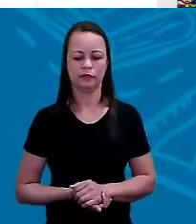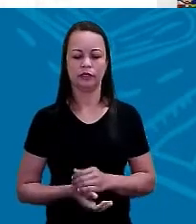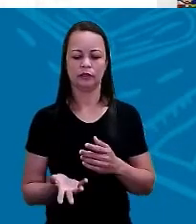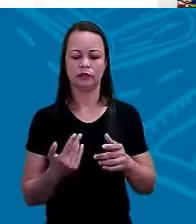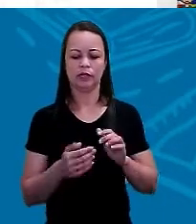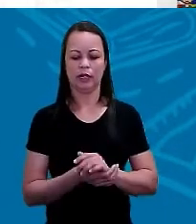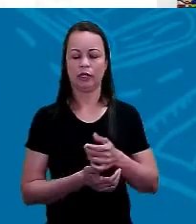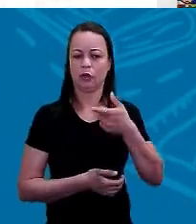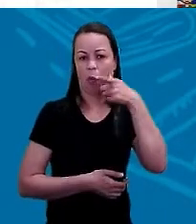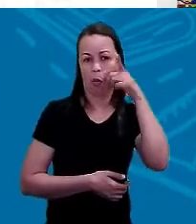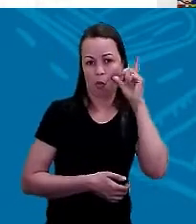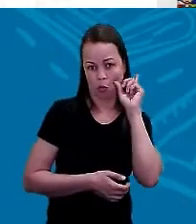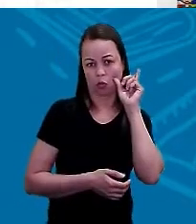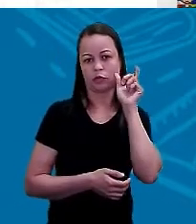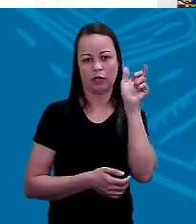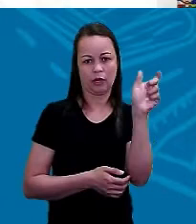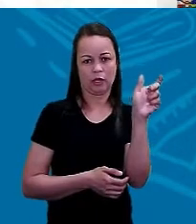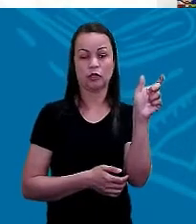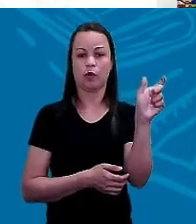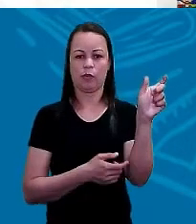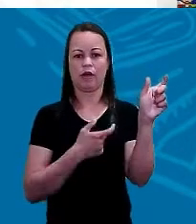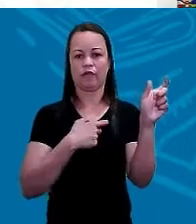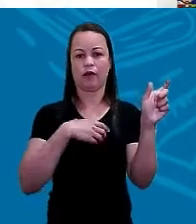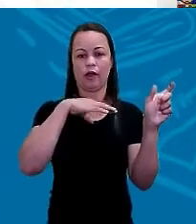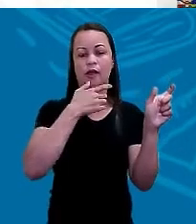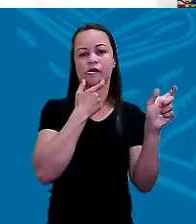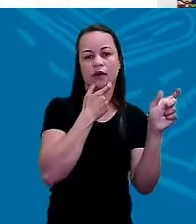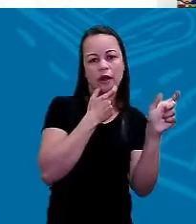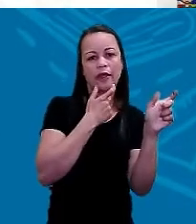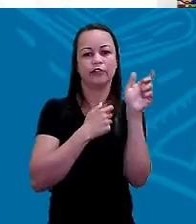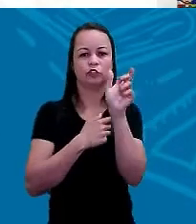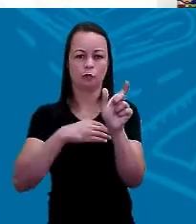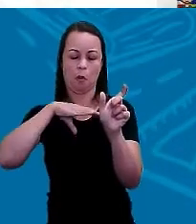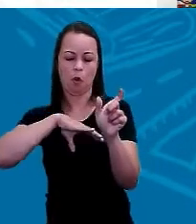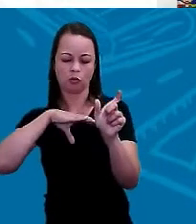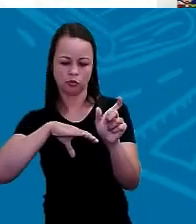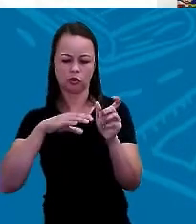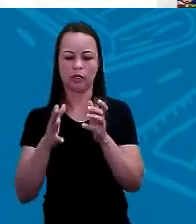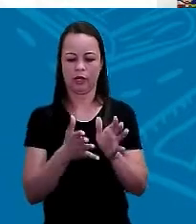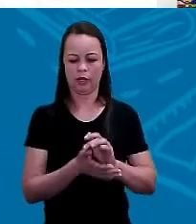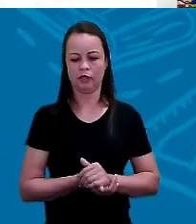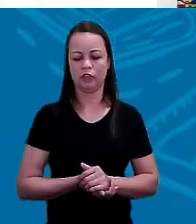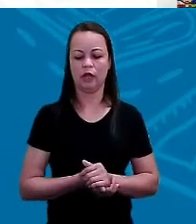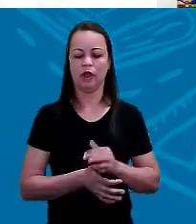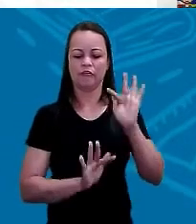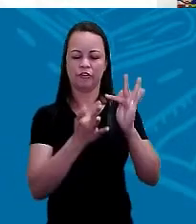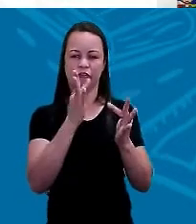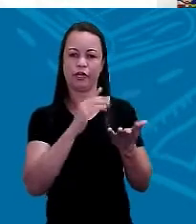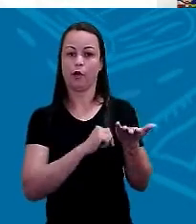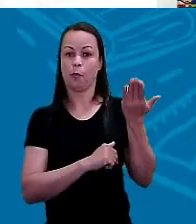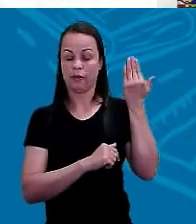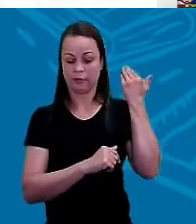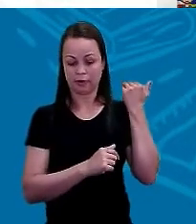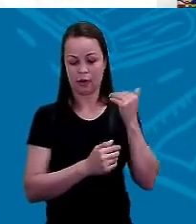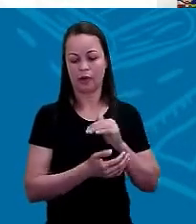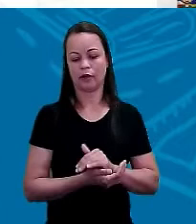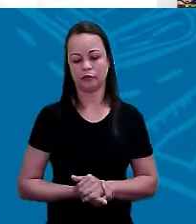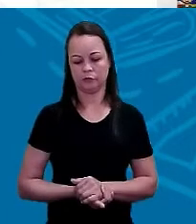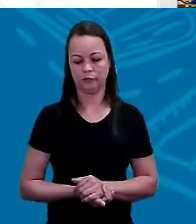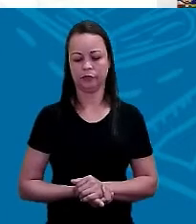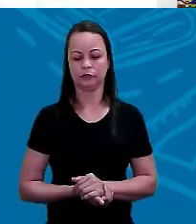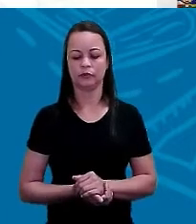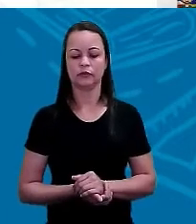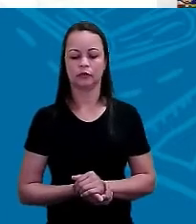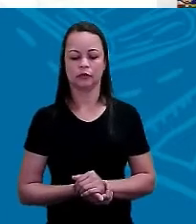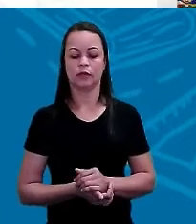yesterday, ontem, last February, fevereiro passado, last month, olha o H, month,